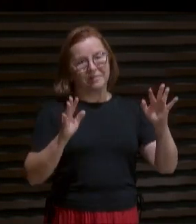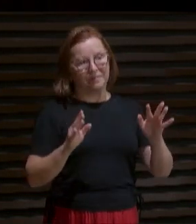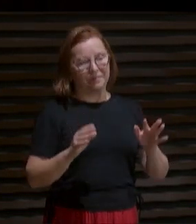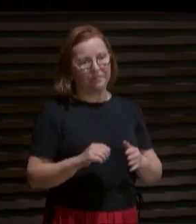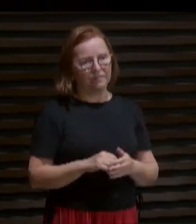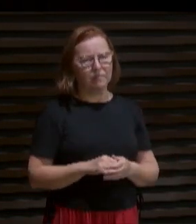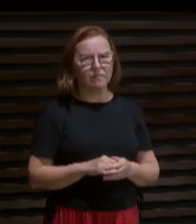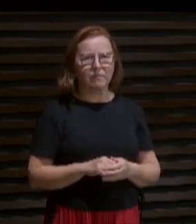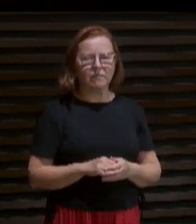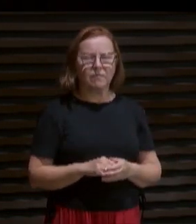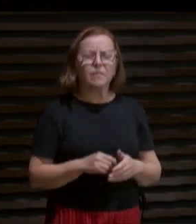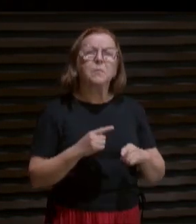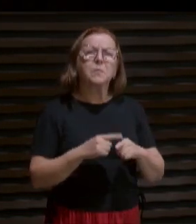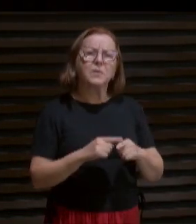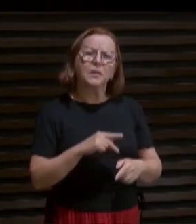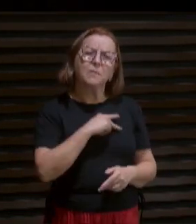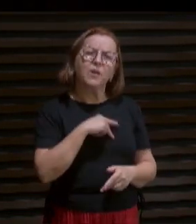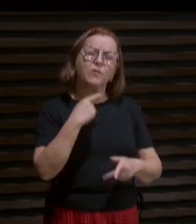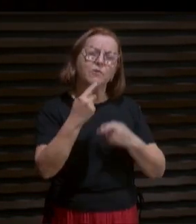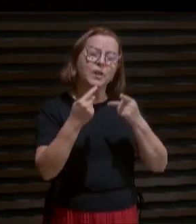O que ele estava vendo isso aqui?